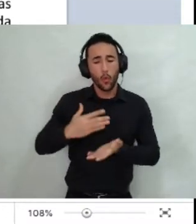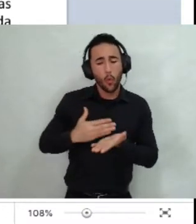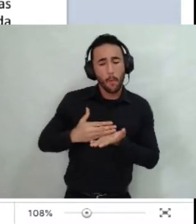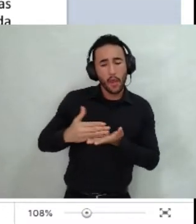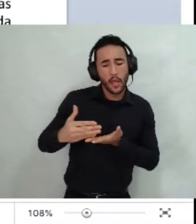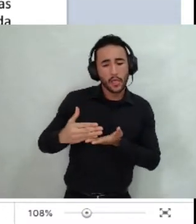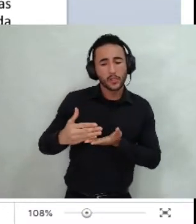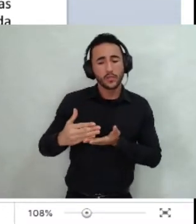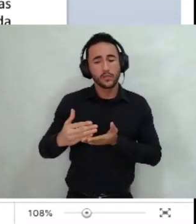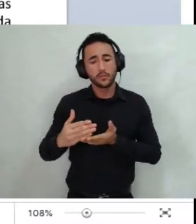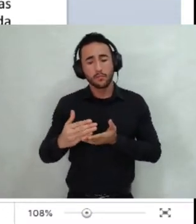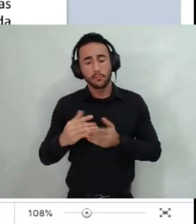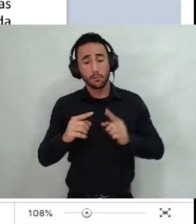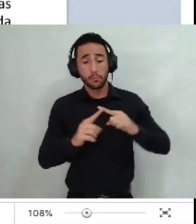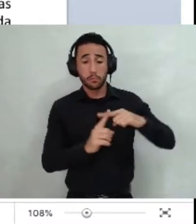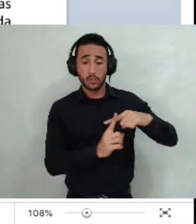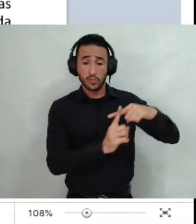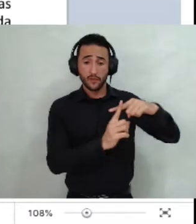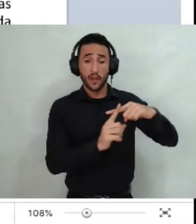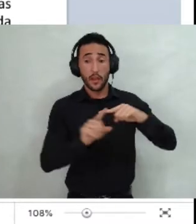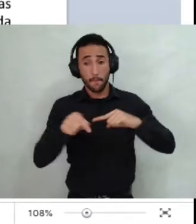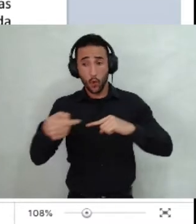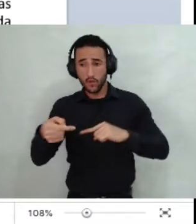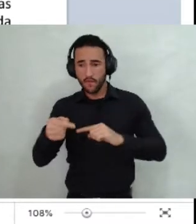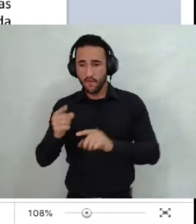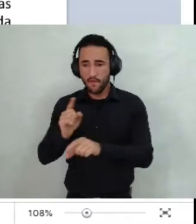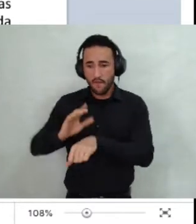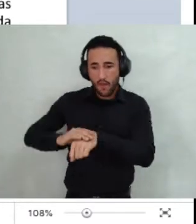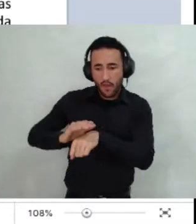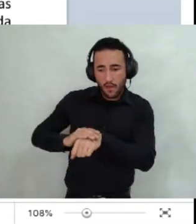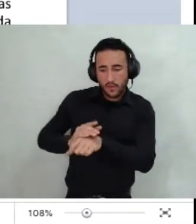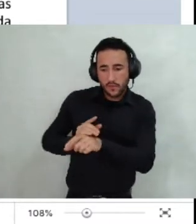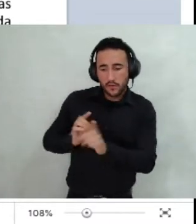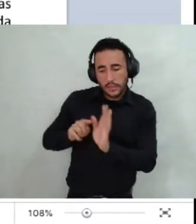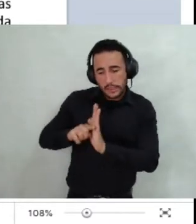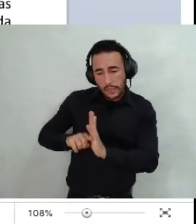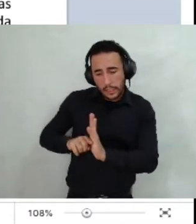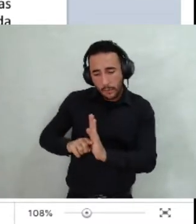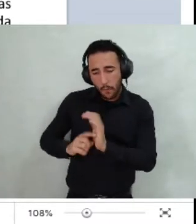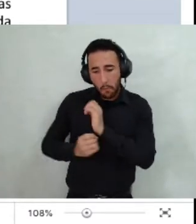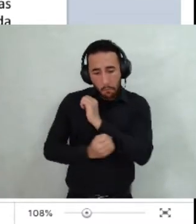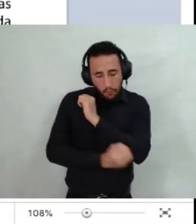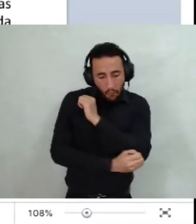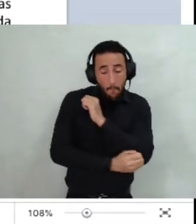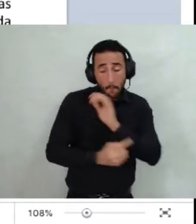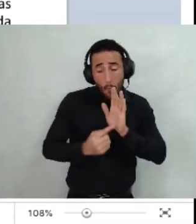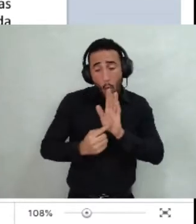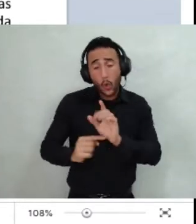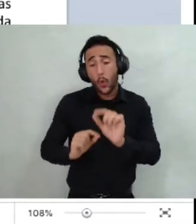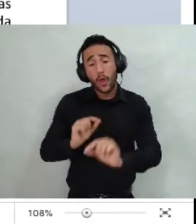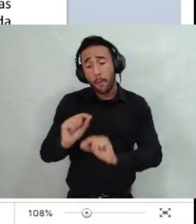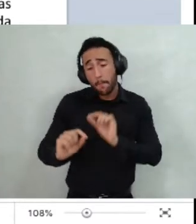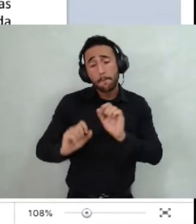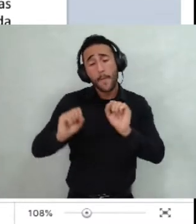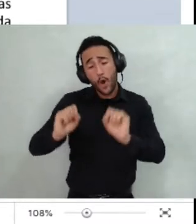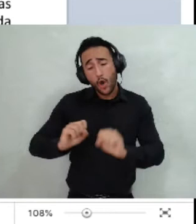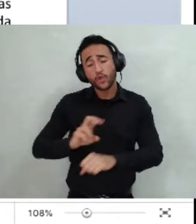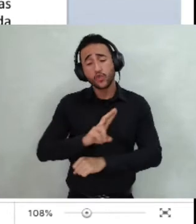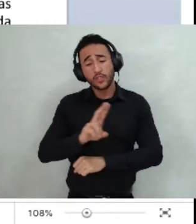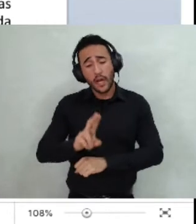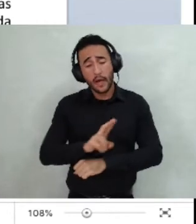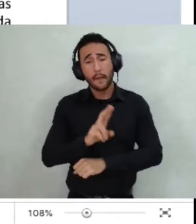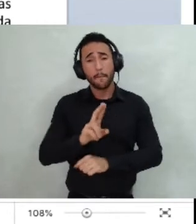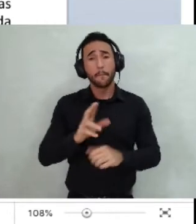positivo e aqui nas fezes negativo, mostrando que a gente pode utilizar também para